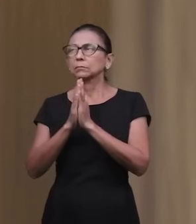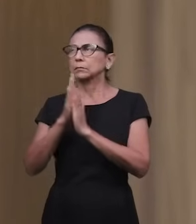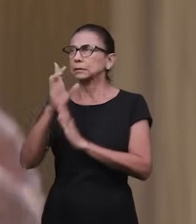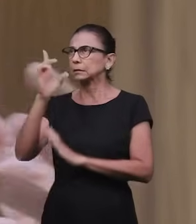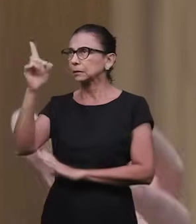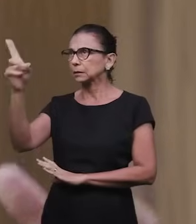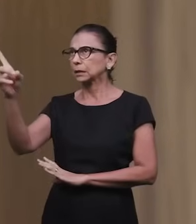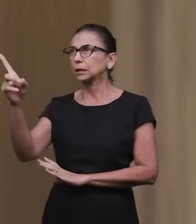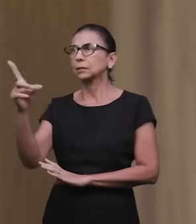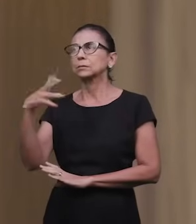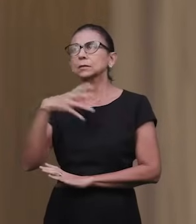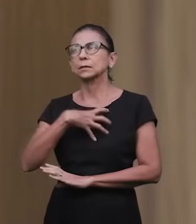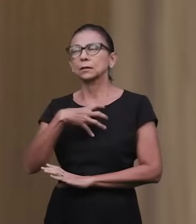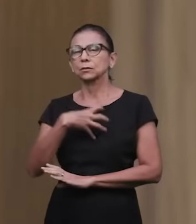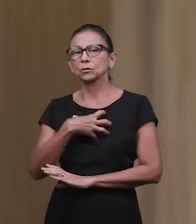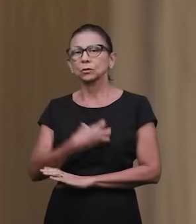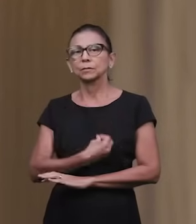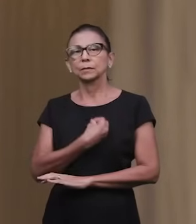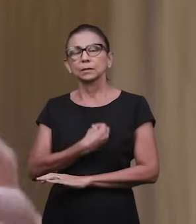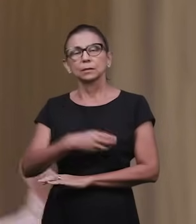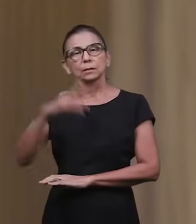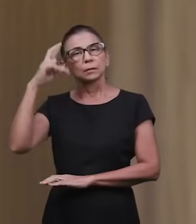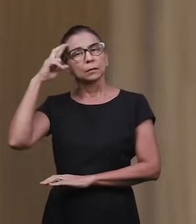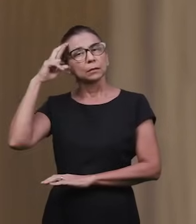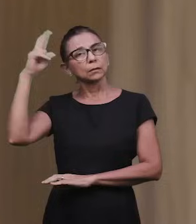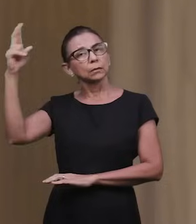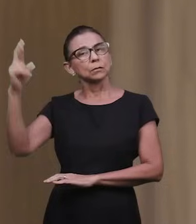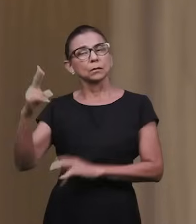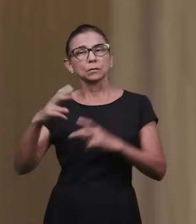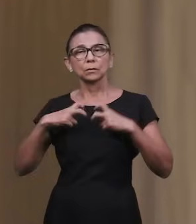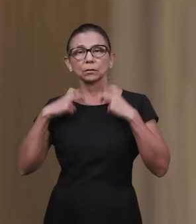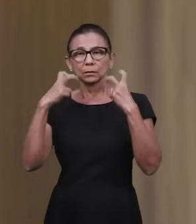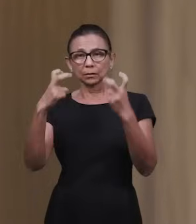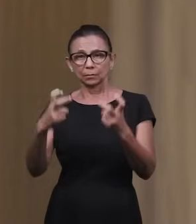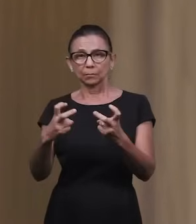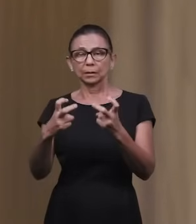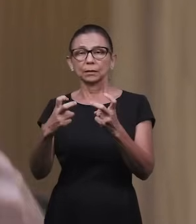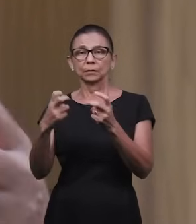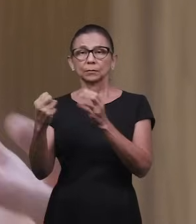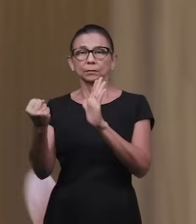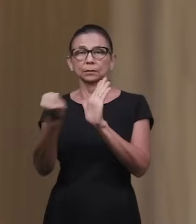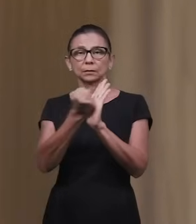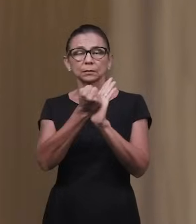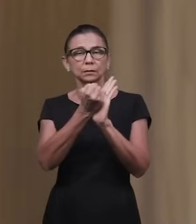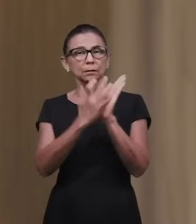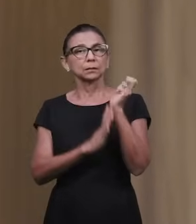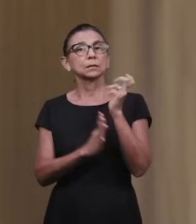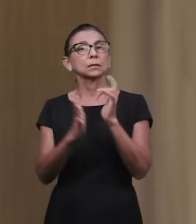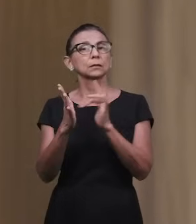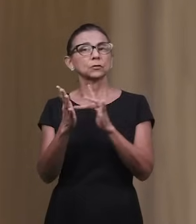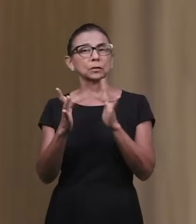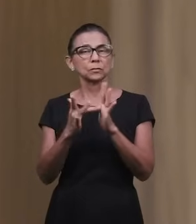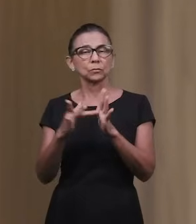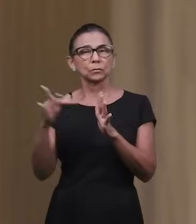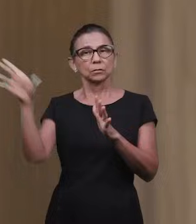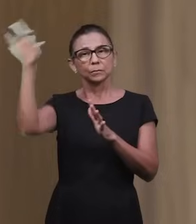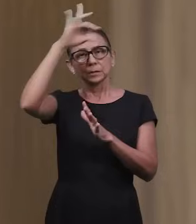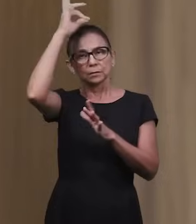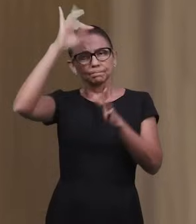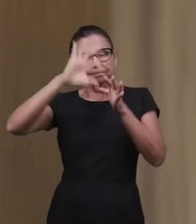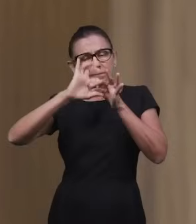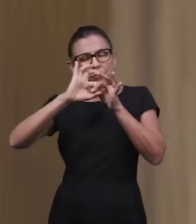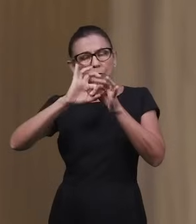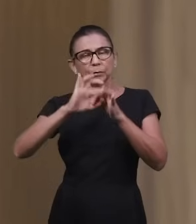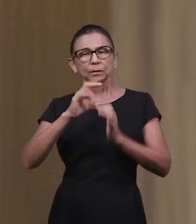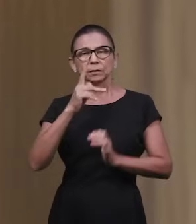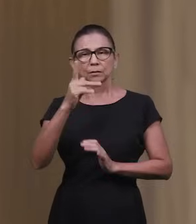pode sentir a presença do Senhor, bastando clamar pelo sangue de Jesus, revestido pelo Espírito Santo, e a sua